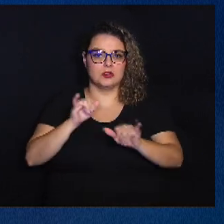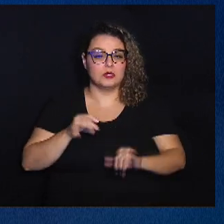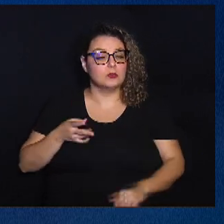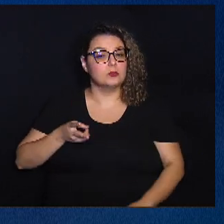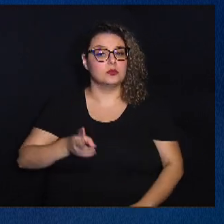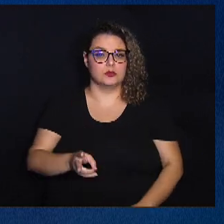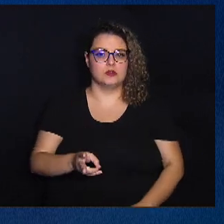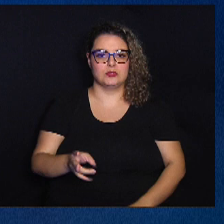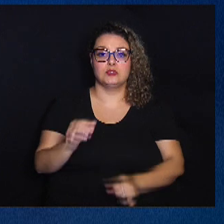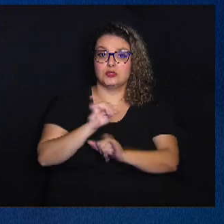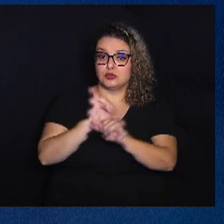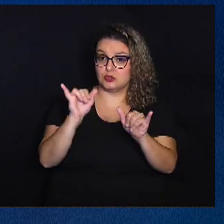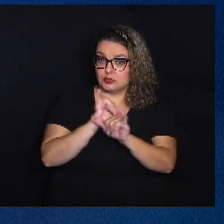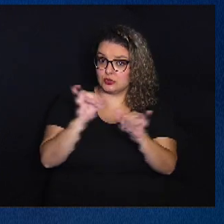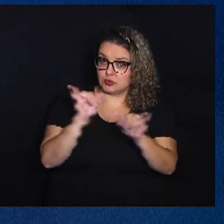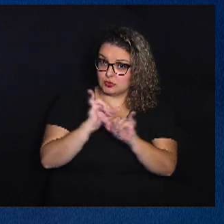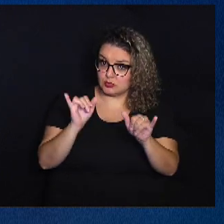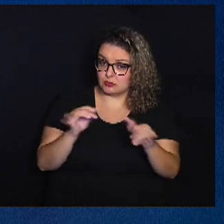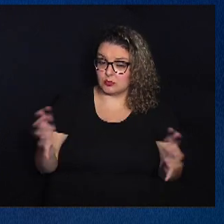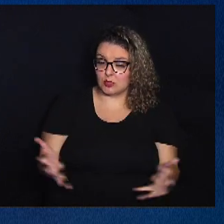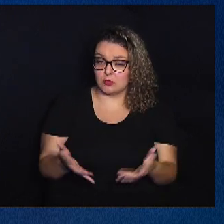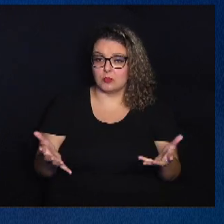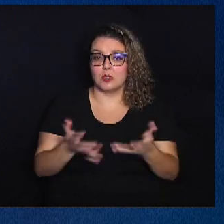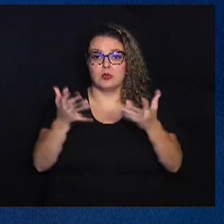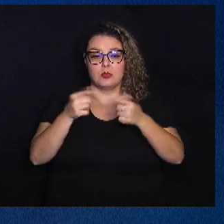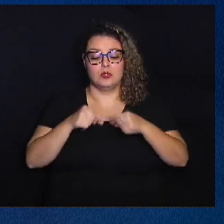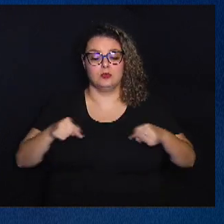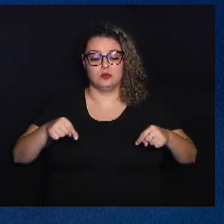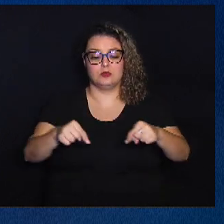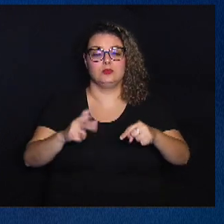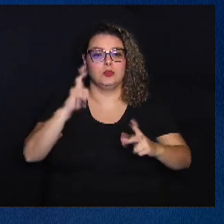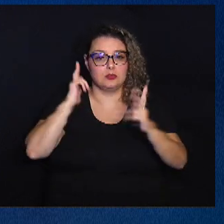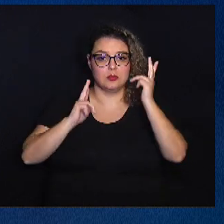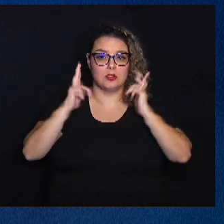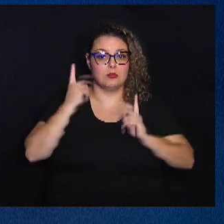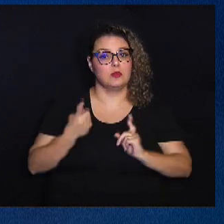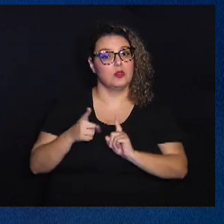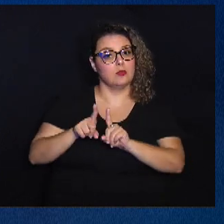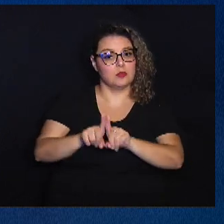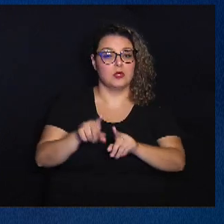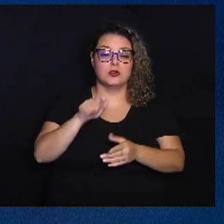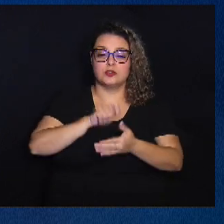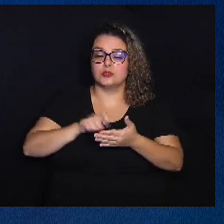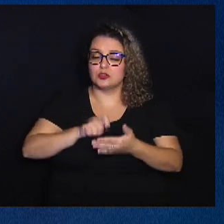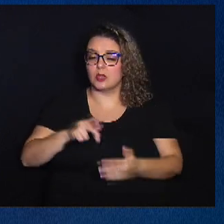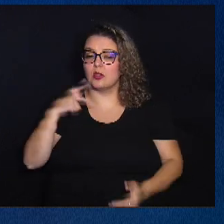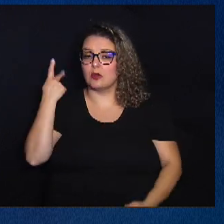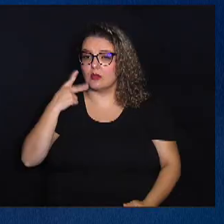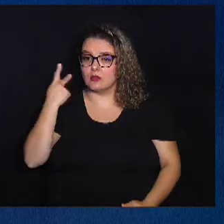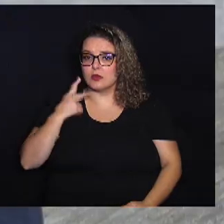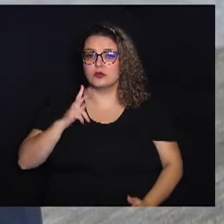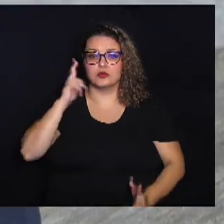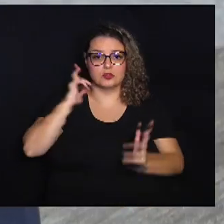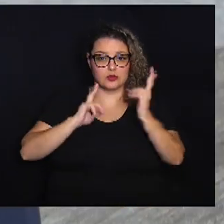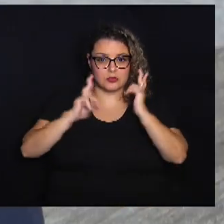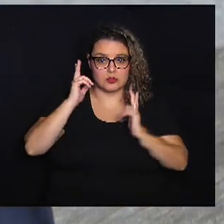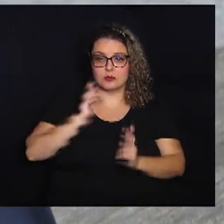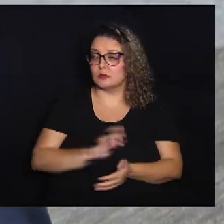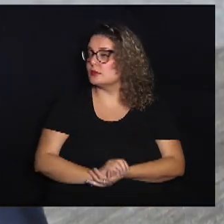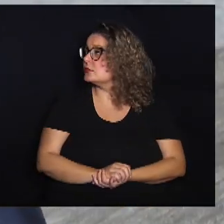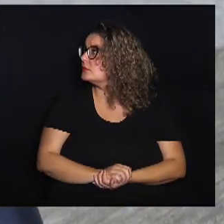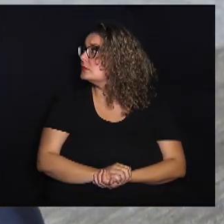de divulgação e incentivo ao Salão Parceiro, de autoria do vereador Edivaldo Cabello. O